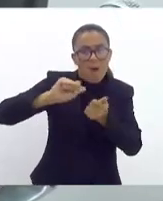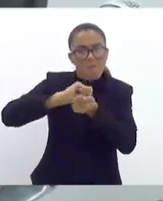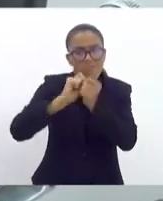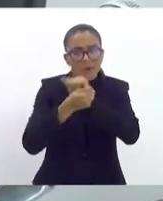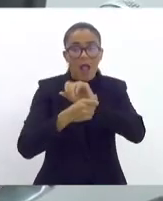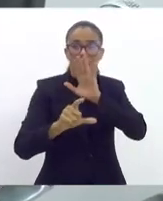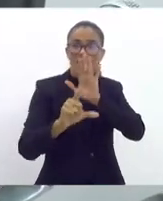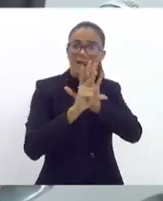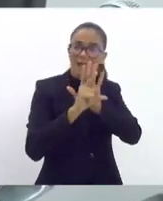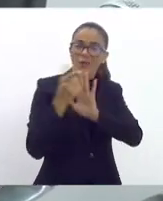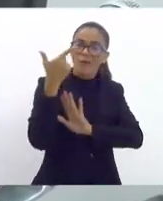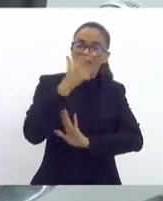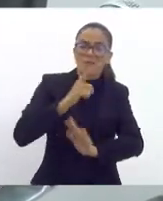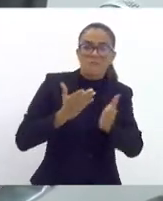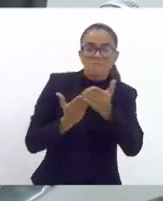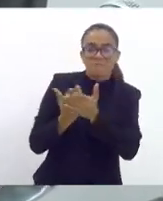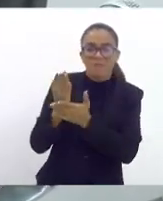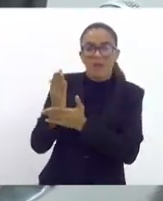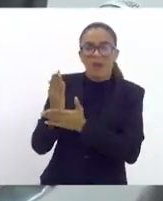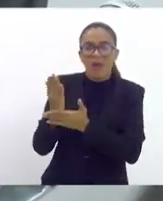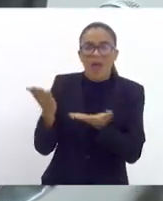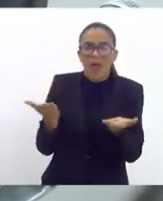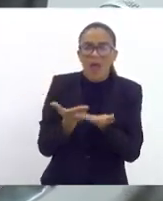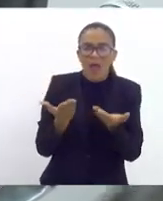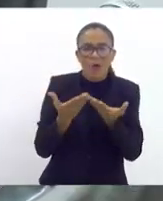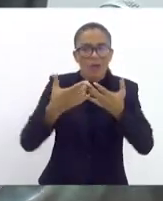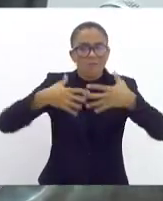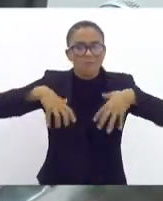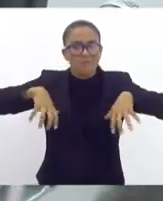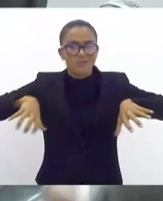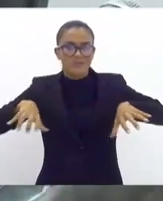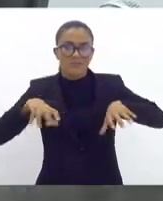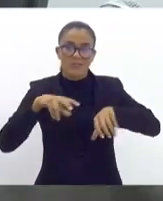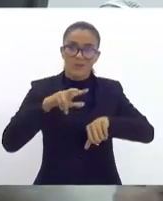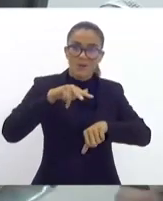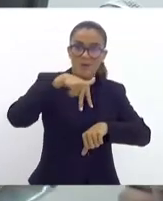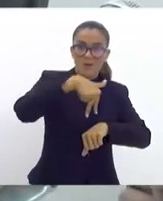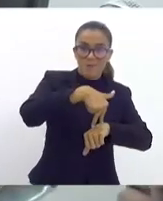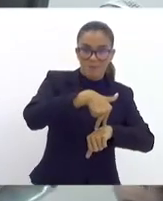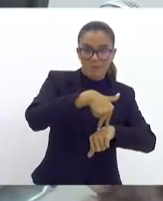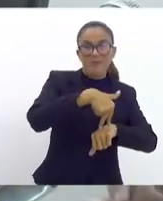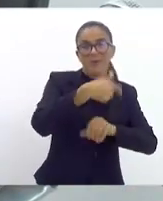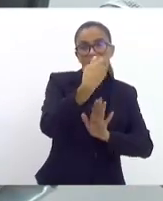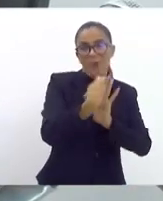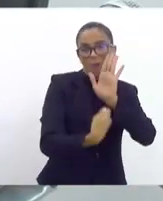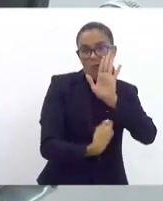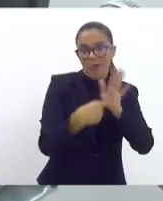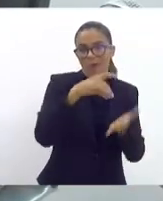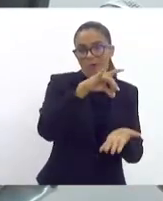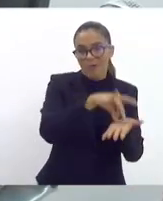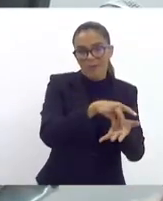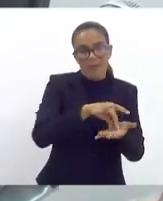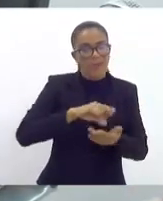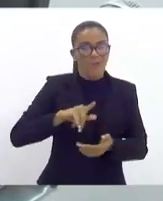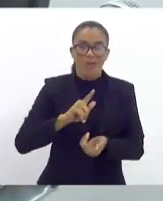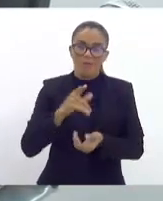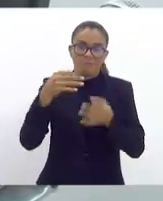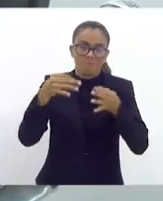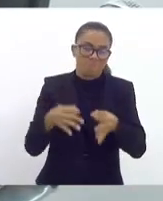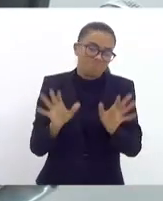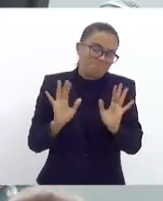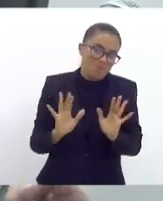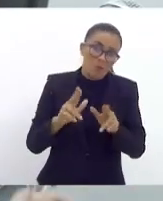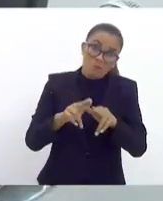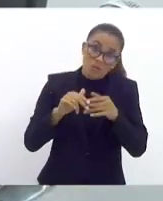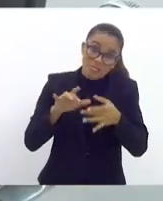tá no ordenamento E aí Divide um protagonismo com o autor original da lei que não me parece ser mais adequado Então